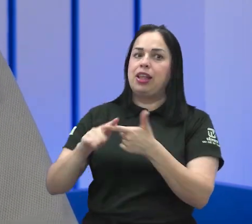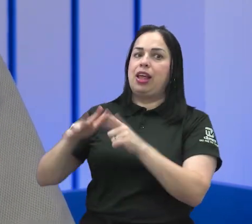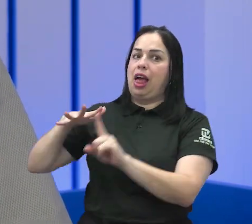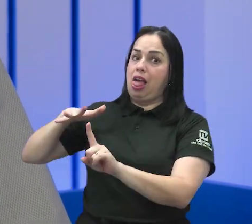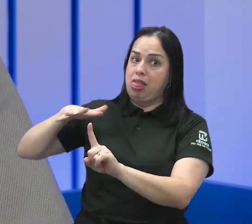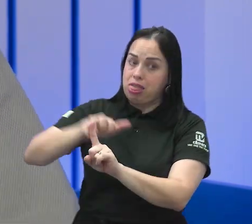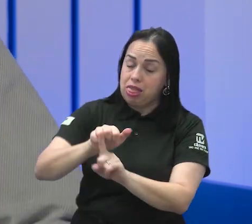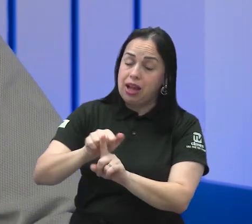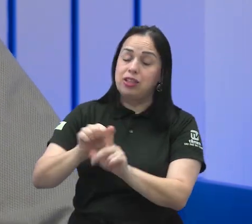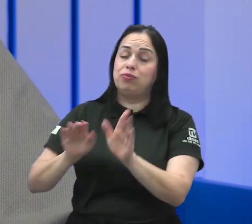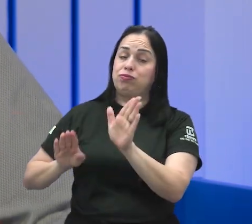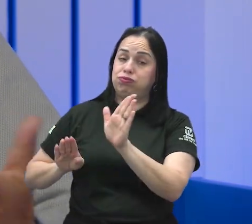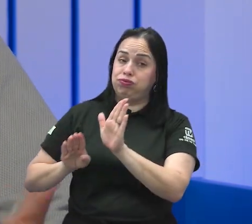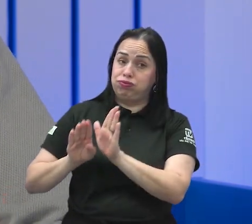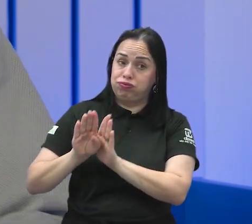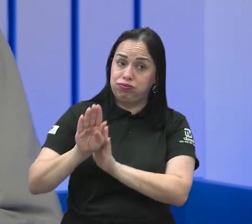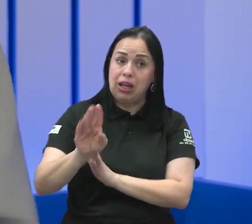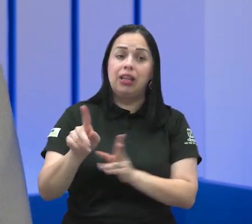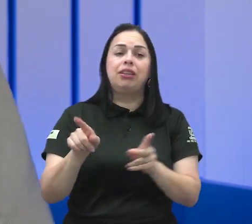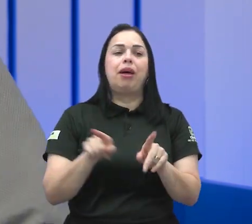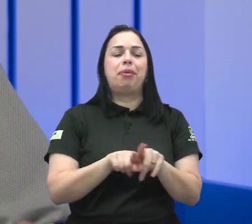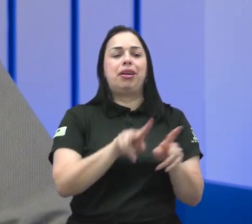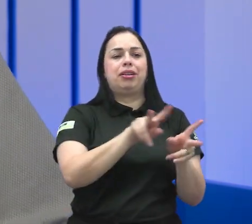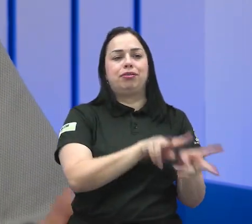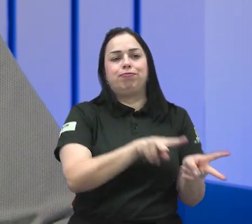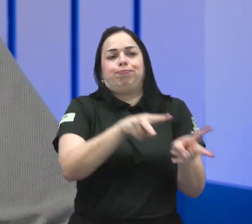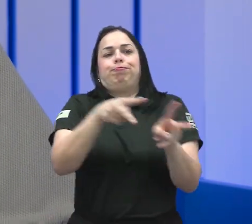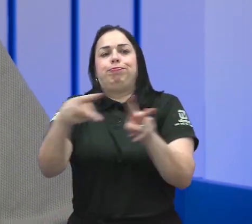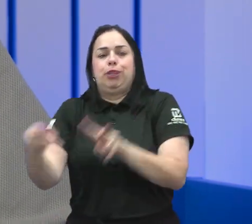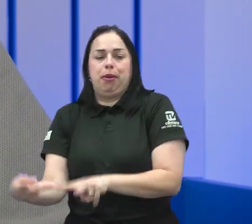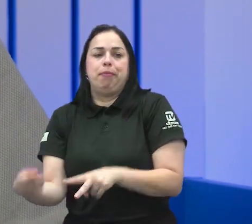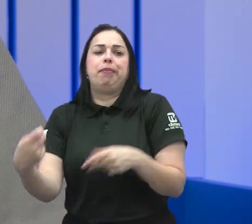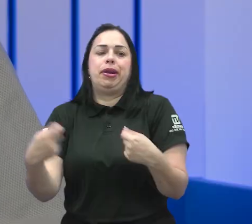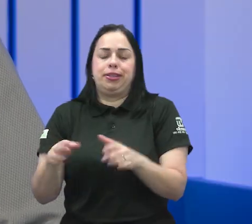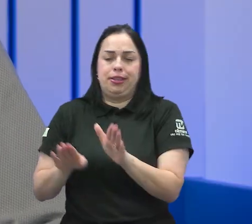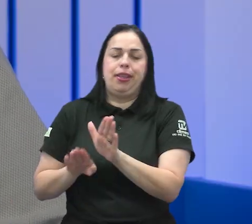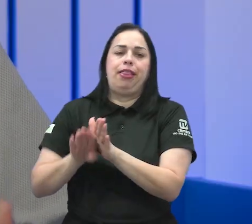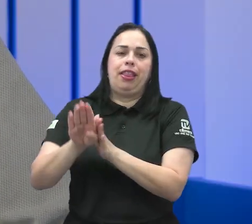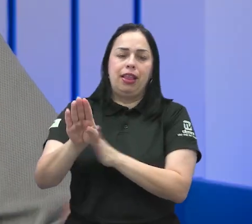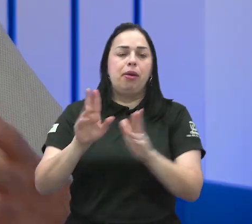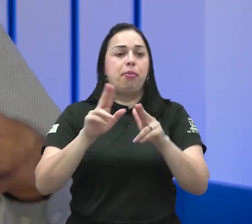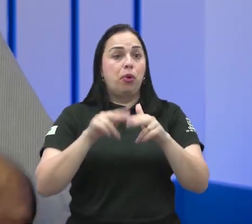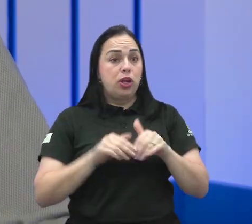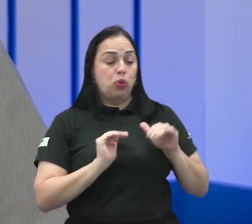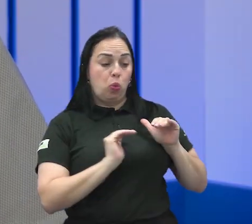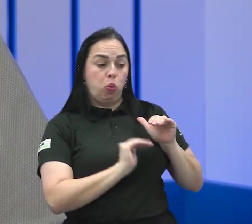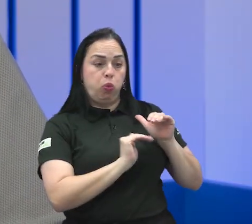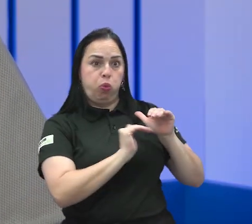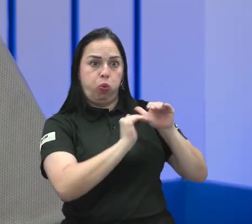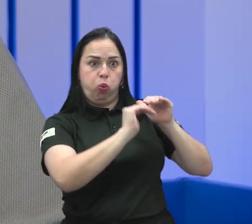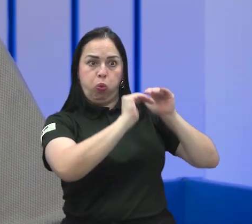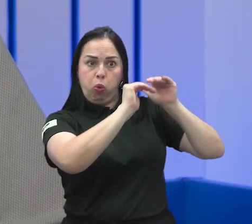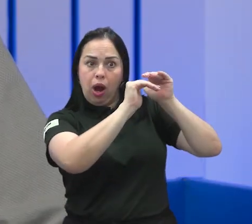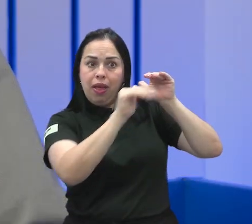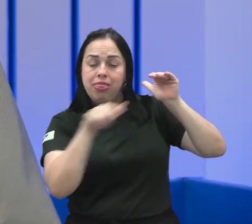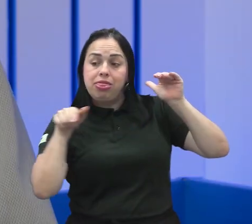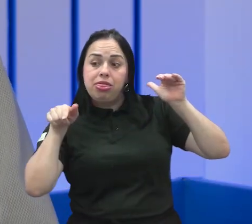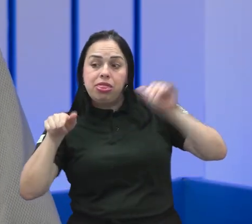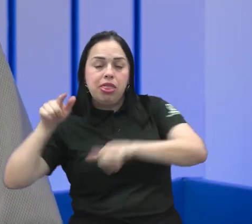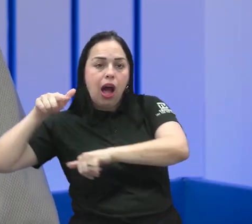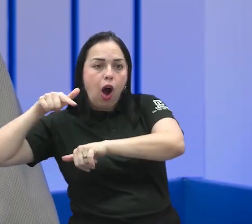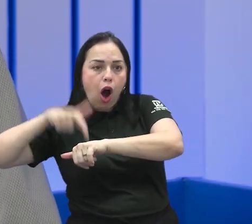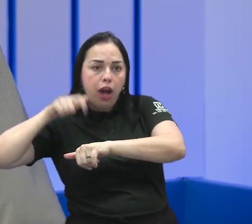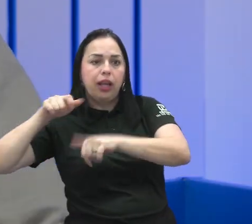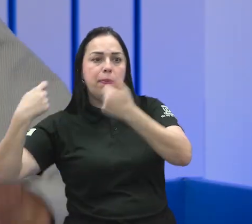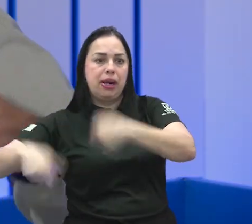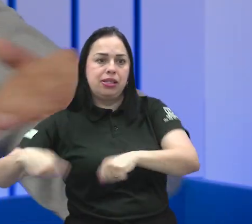de acidentes, então o número também de transfusões dos hospitais vão aumentar. Então é por isso que a gente aumenta os nossos estoques, para que a